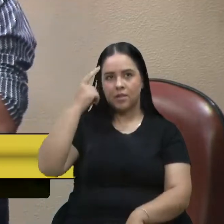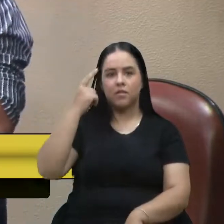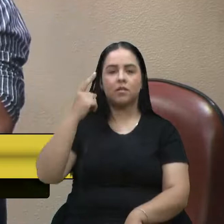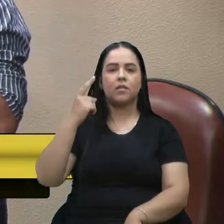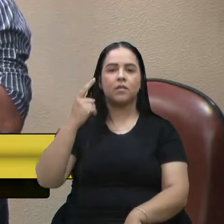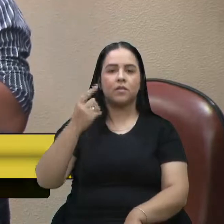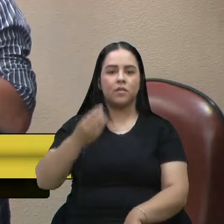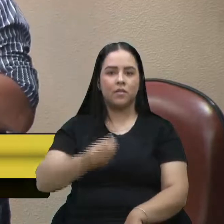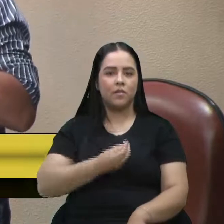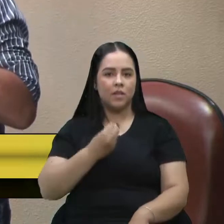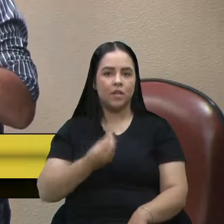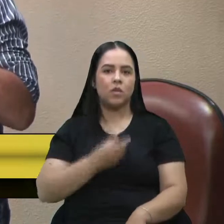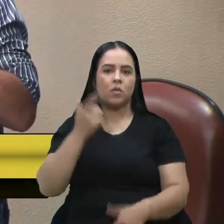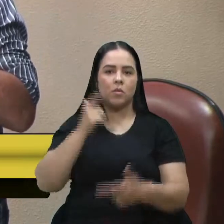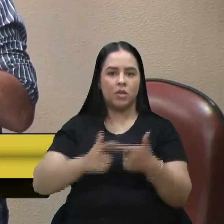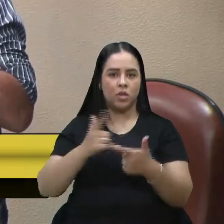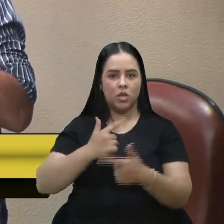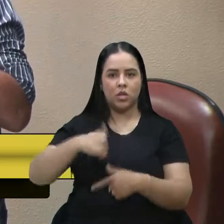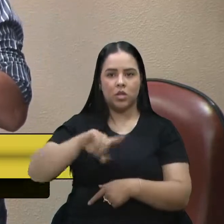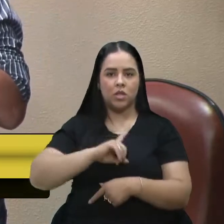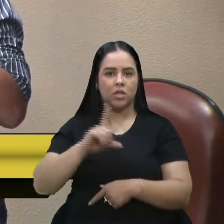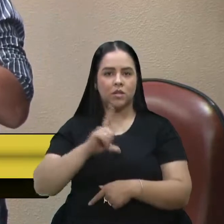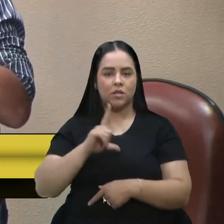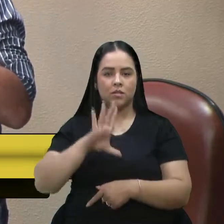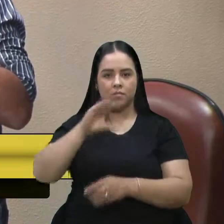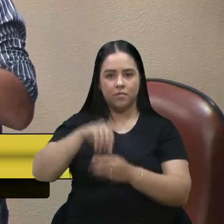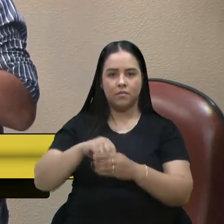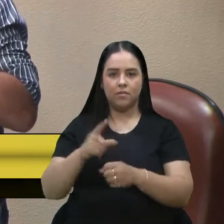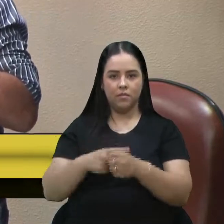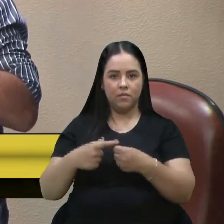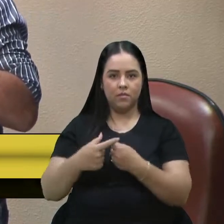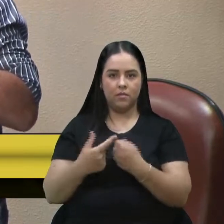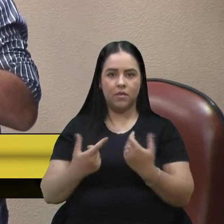vivenciar os problemas que nós temos na cidade, senão nós vamos para onde?